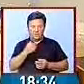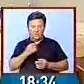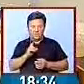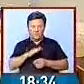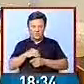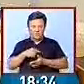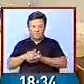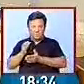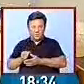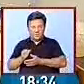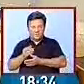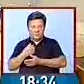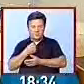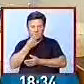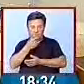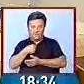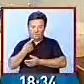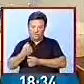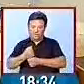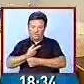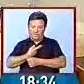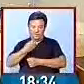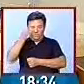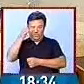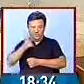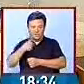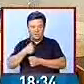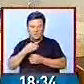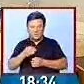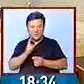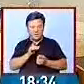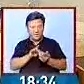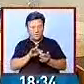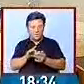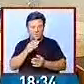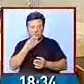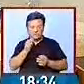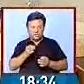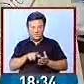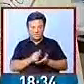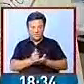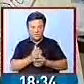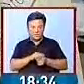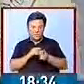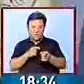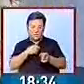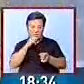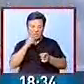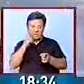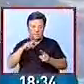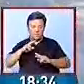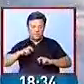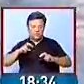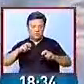preciso, felizmente, de ser professor, mas preciso é o contacto com os jovens sempre, permanente. Porque é aí que a gente vai redescobrindo